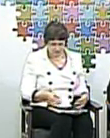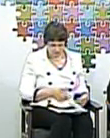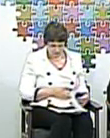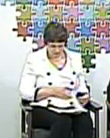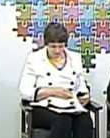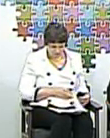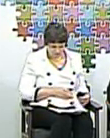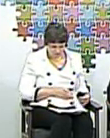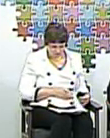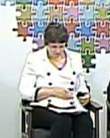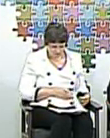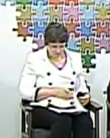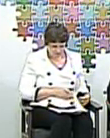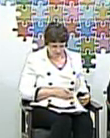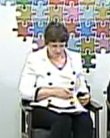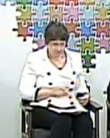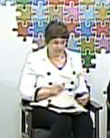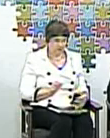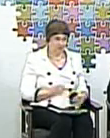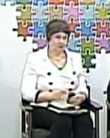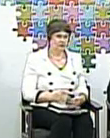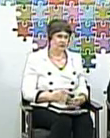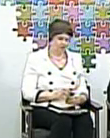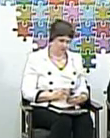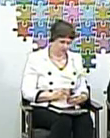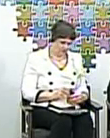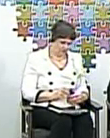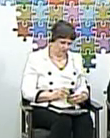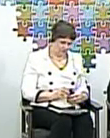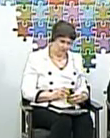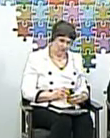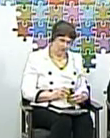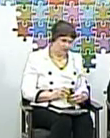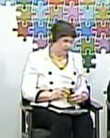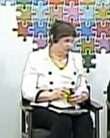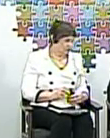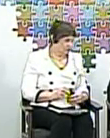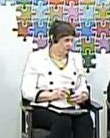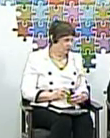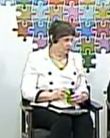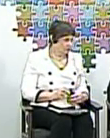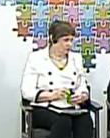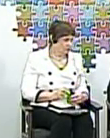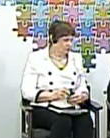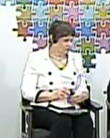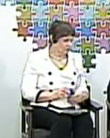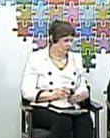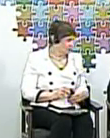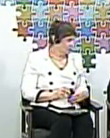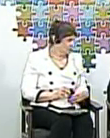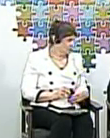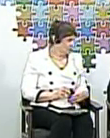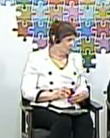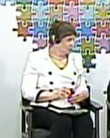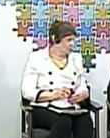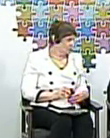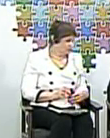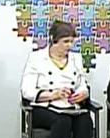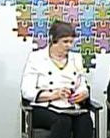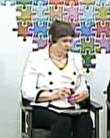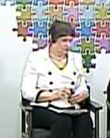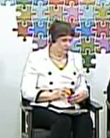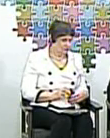e administradora do programa das Nações Unidas para o desenvolvimento Helen Clark entregam os prêmios